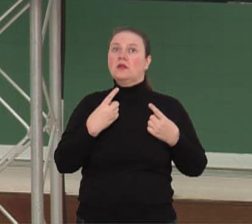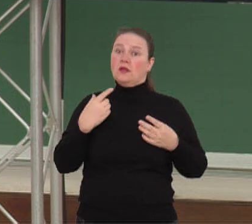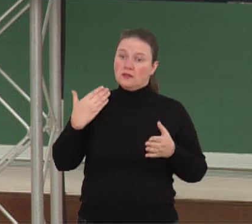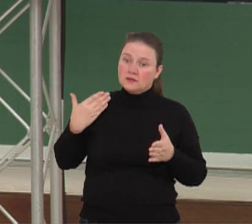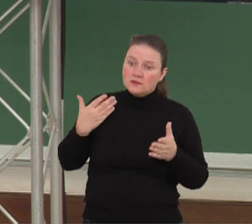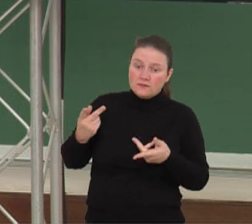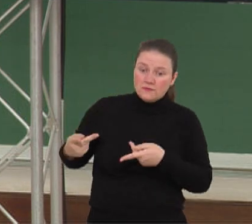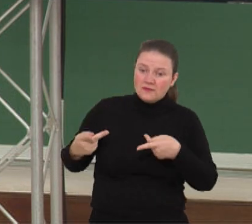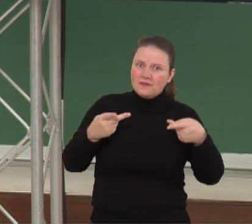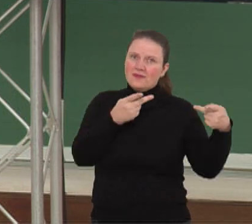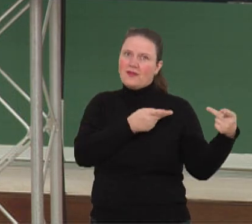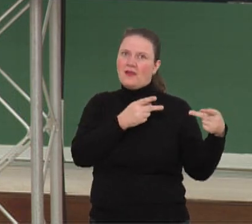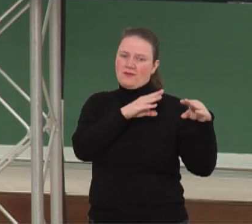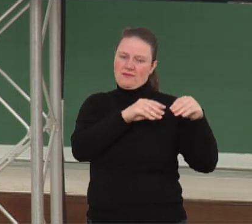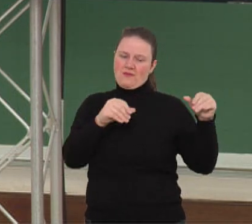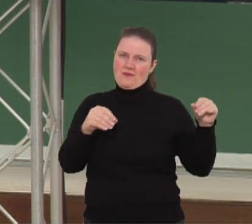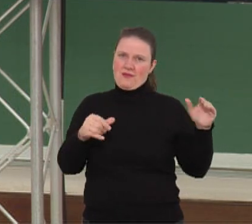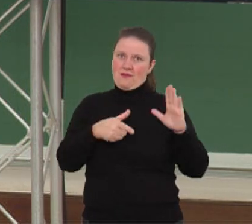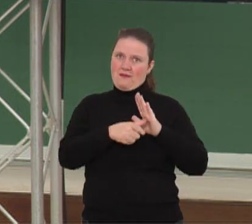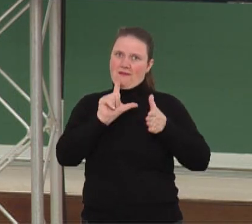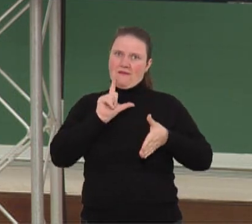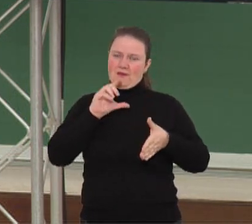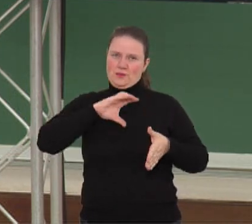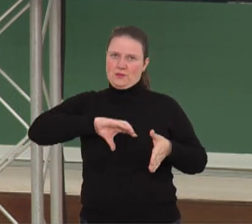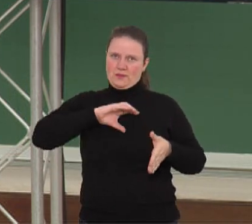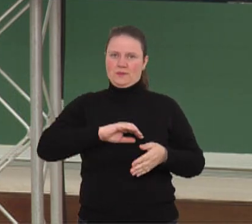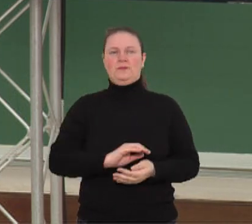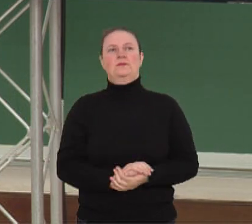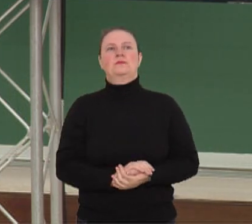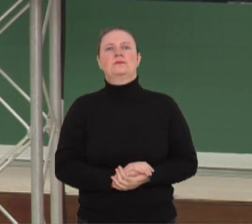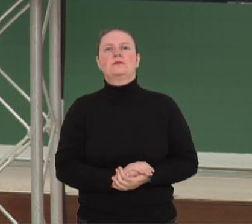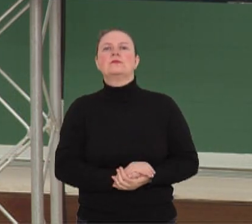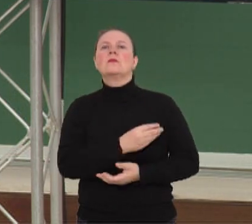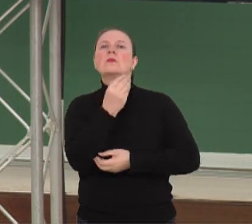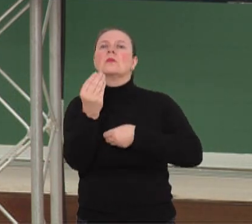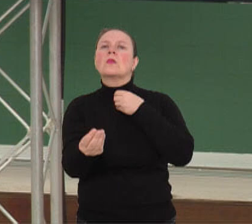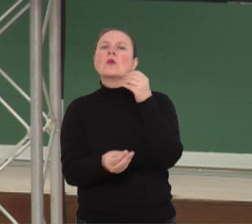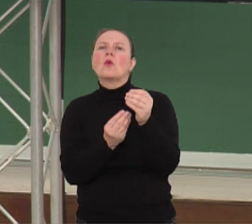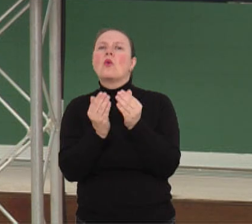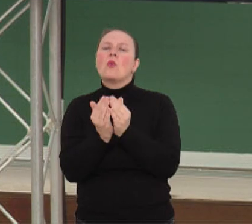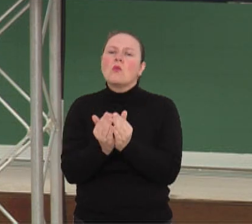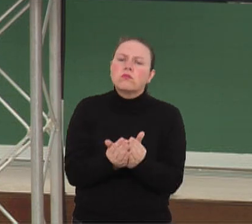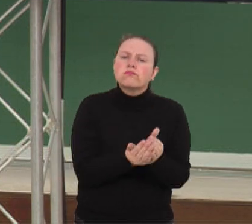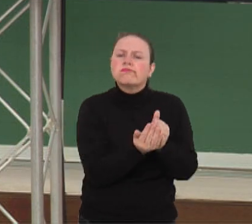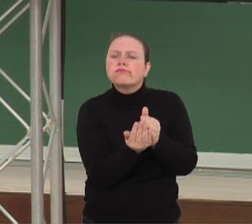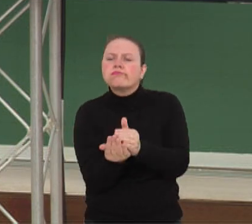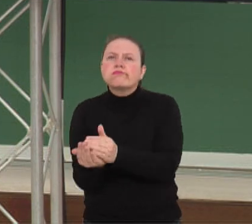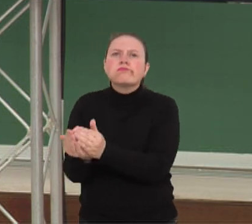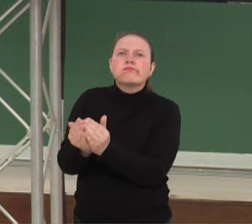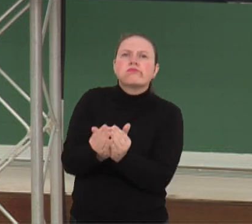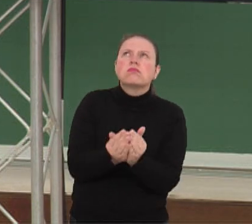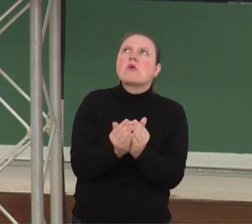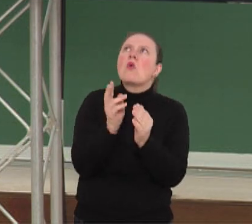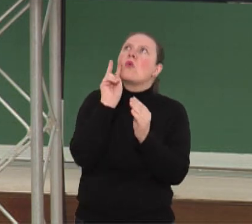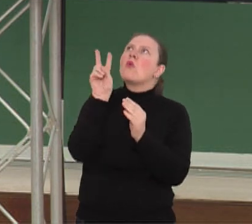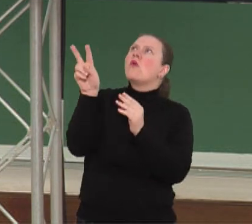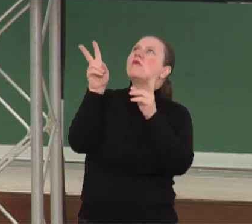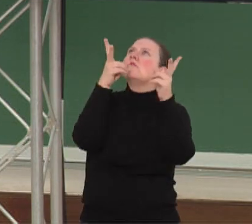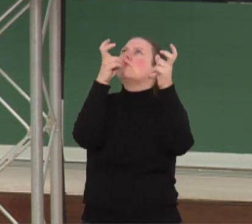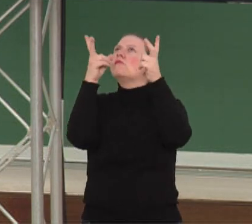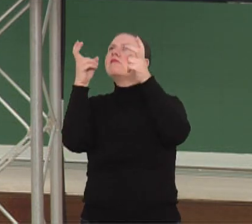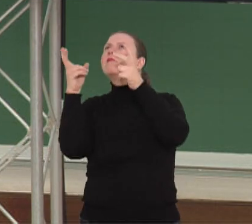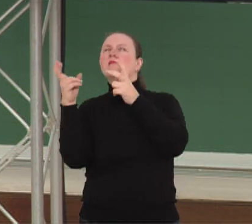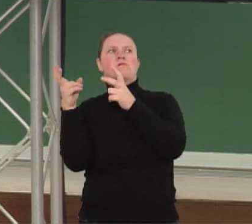cá. Vou falar sobre isso. E como é que eles conseguiram navegar da China até aqui? Se guiando pelo céu. E uma das constelações que eles